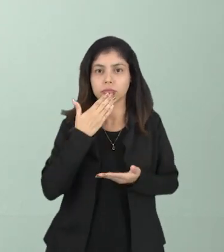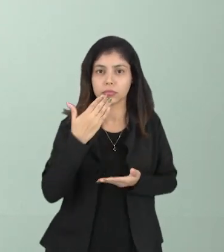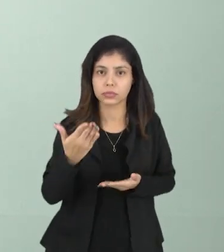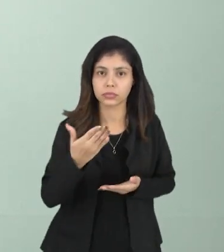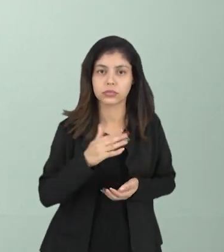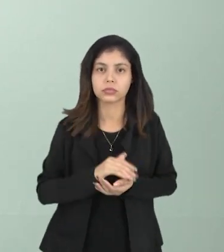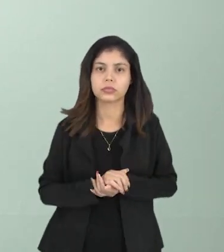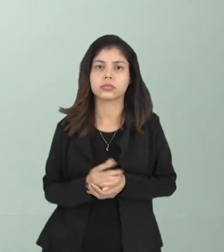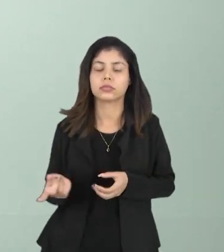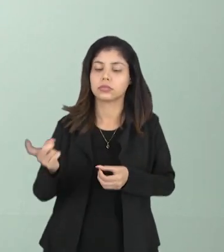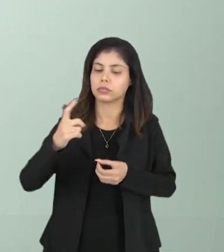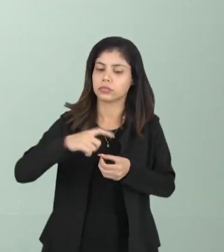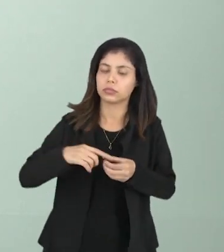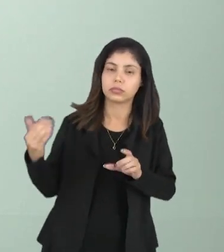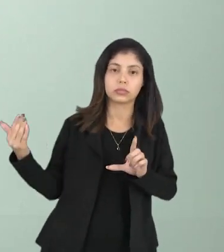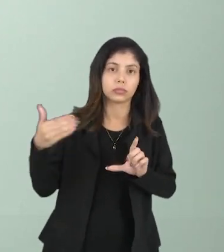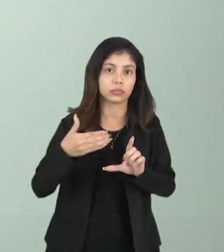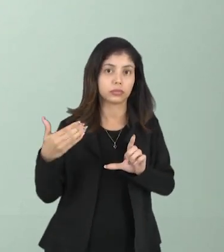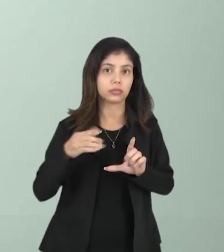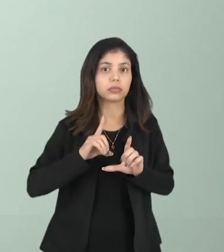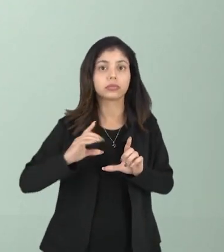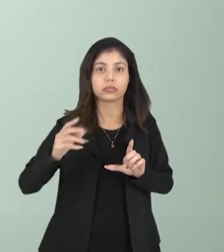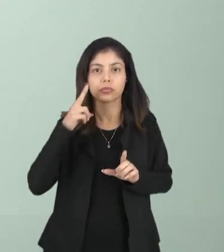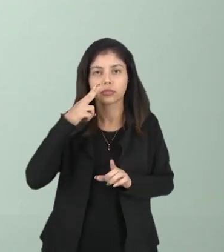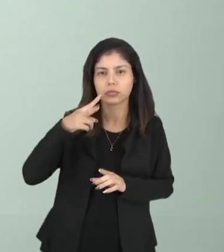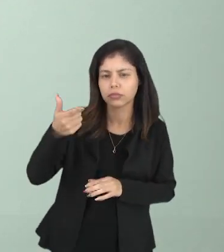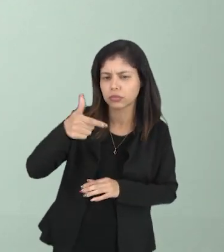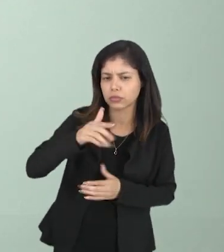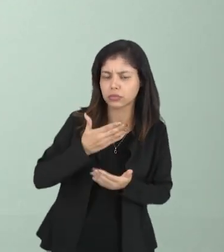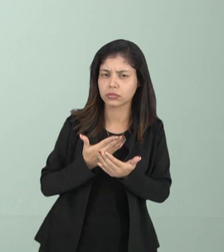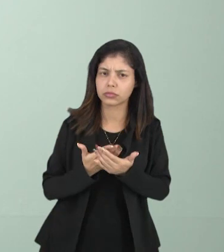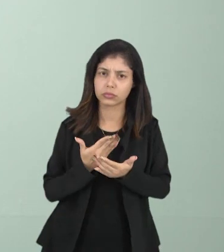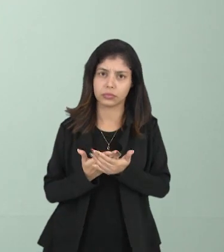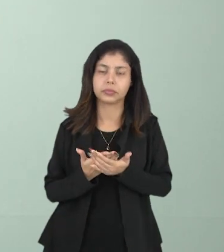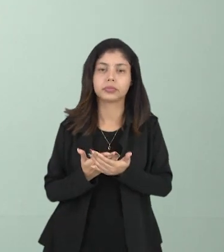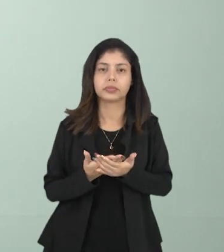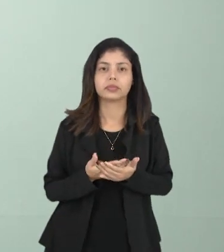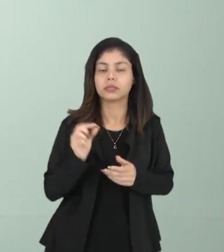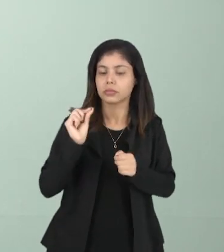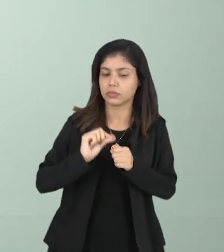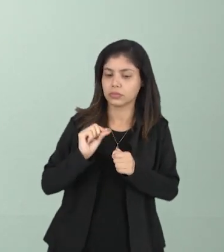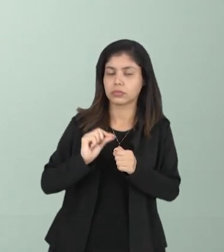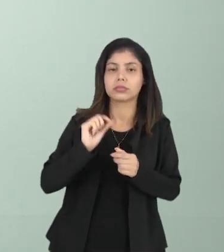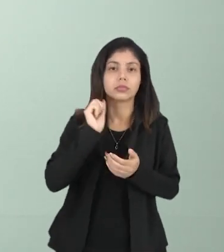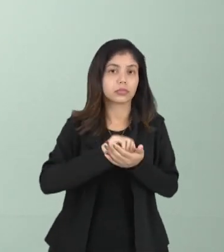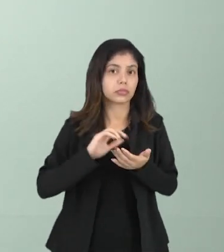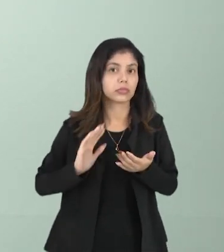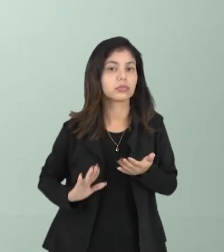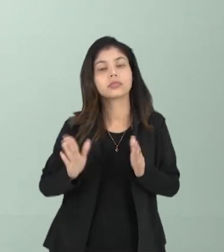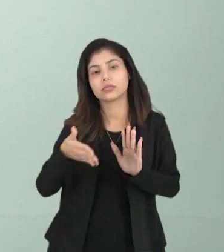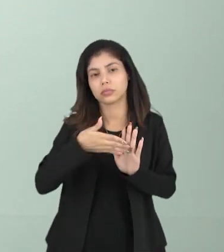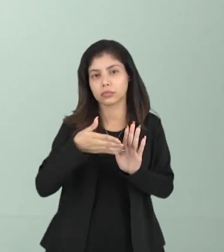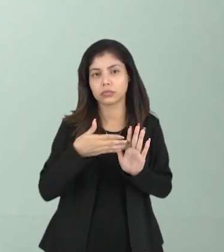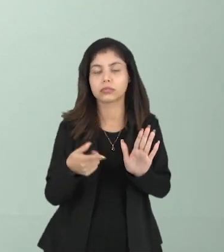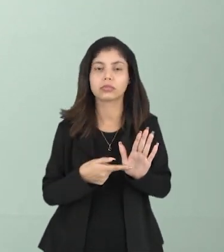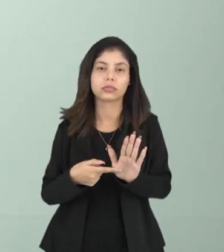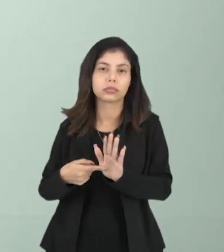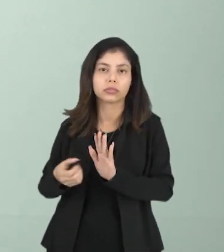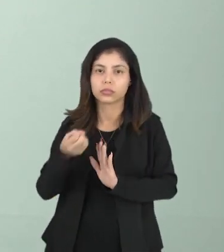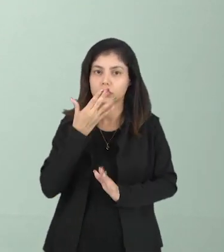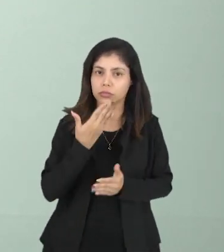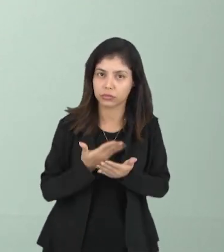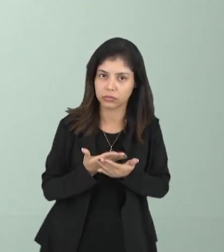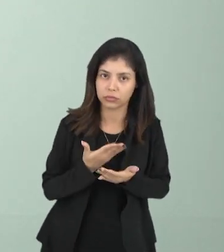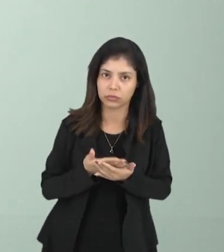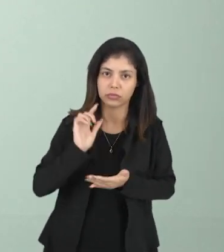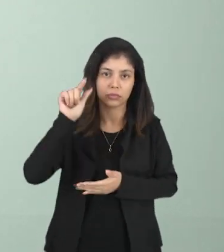pedir a vocês que recuou uma plataforma e-book reveja essa aula e outras aulas faça as atividades que estão proposta lá e uma